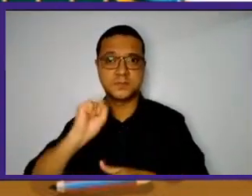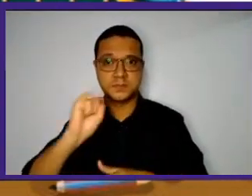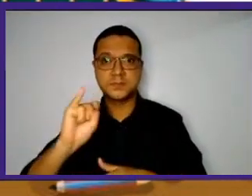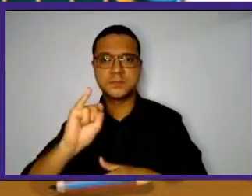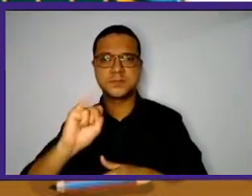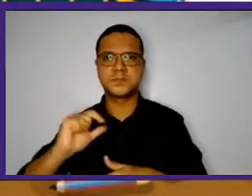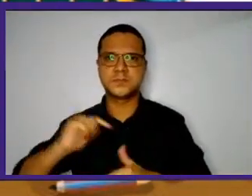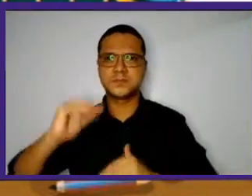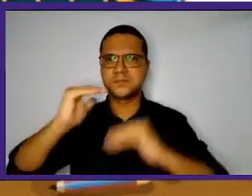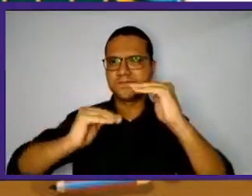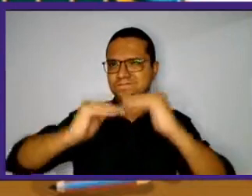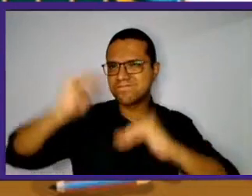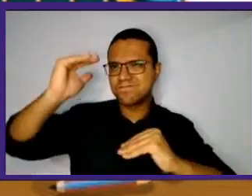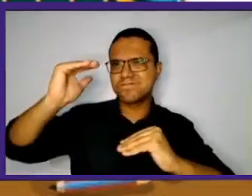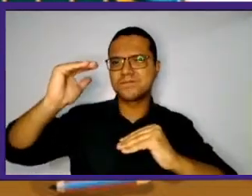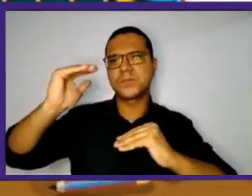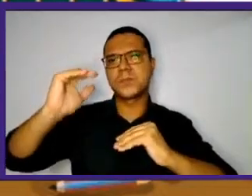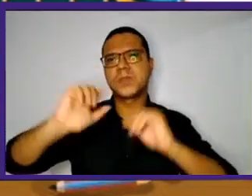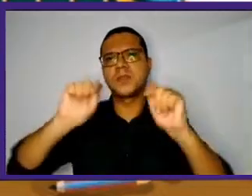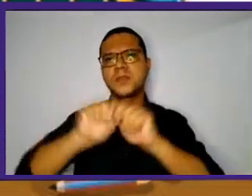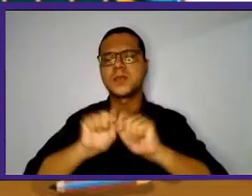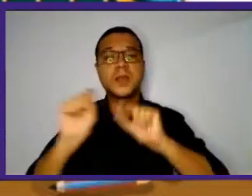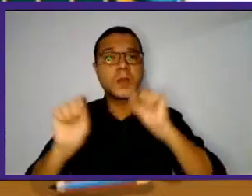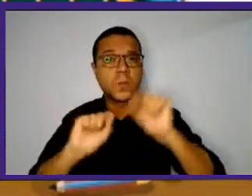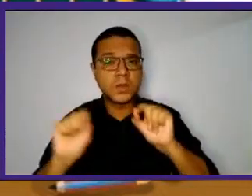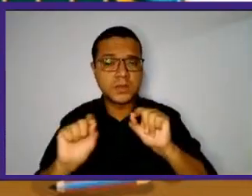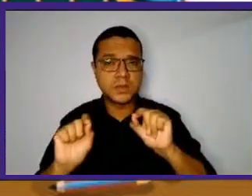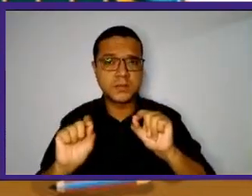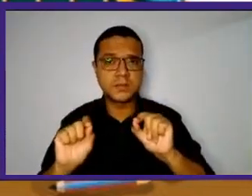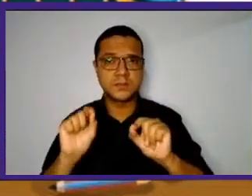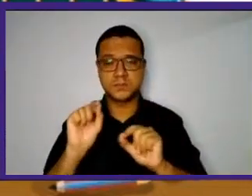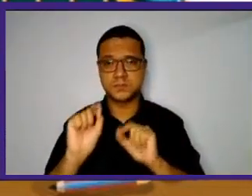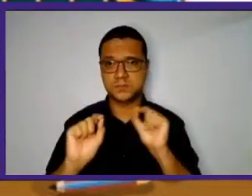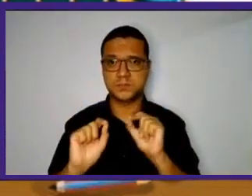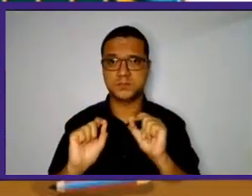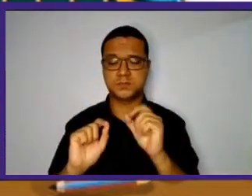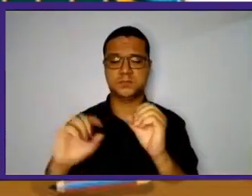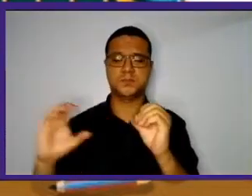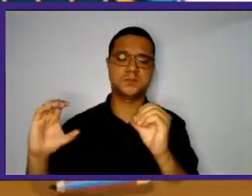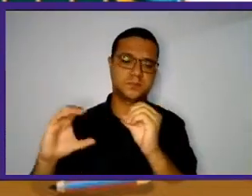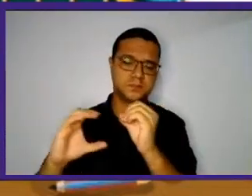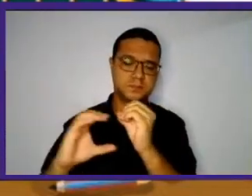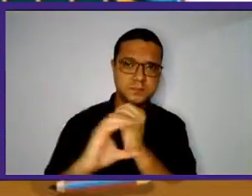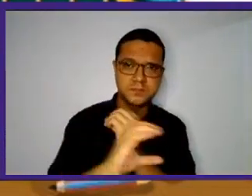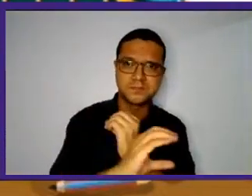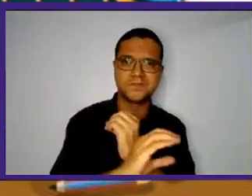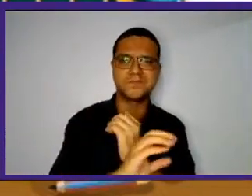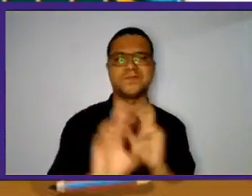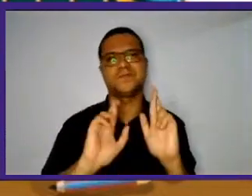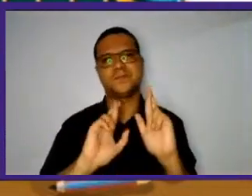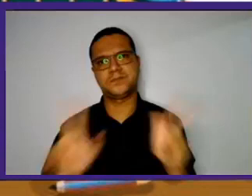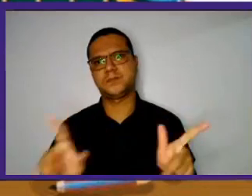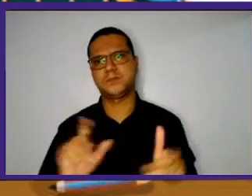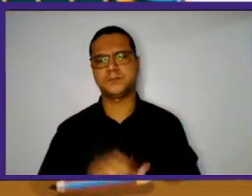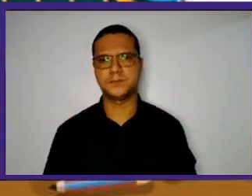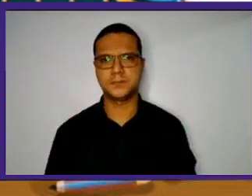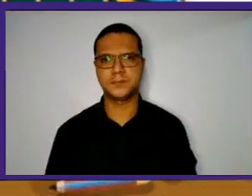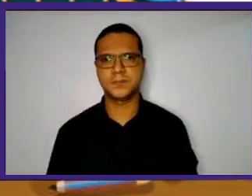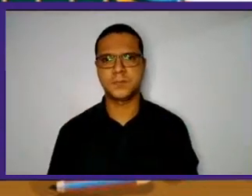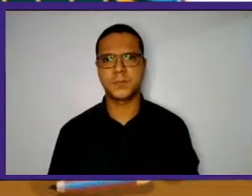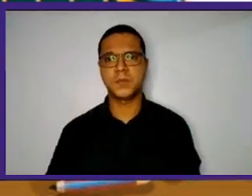eles estão em desequilíbrio, eles vão fazer o quê? Porque o efeito estufa não cumpre o seu papel. E ao invés